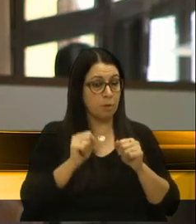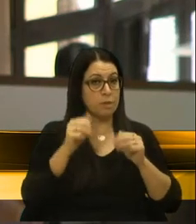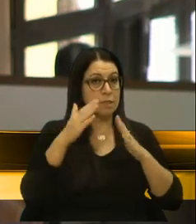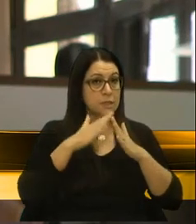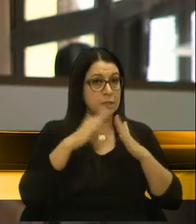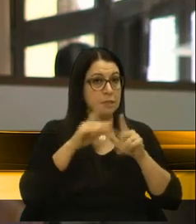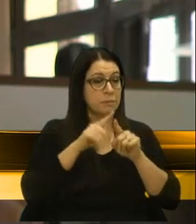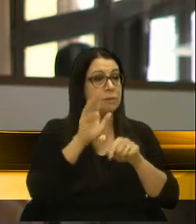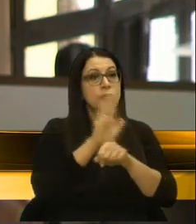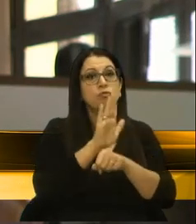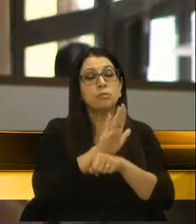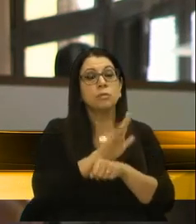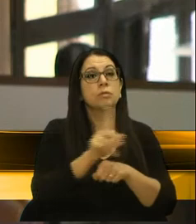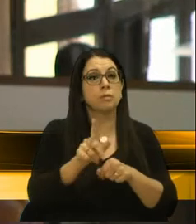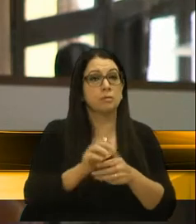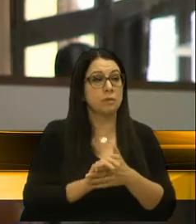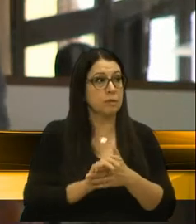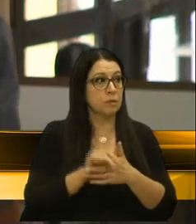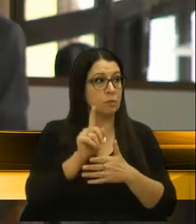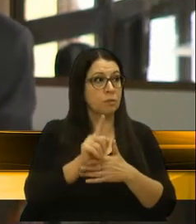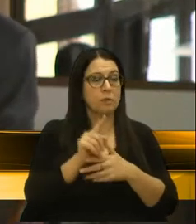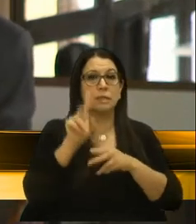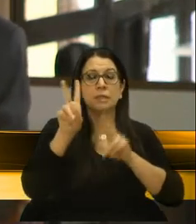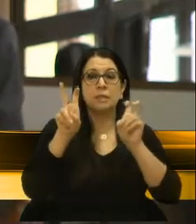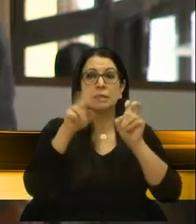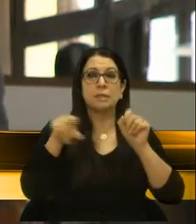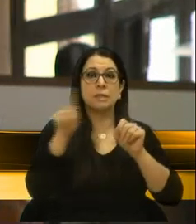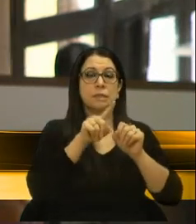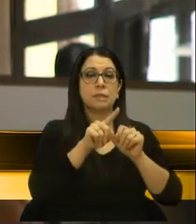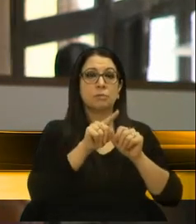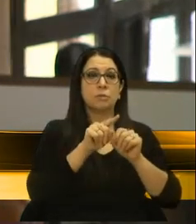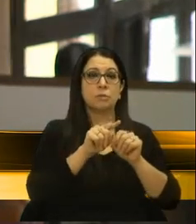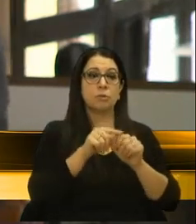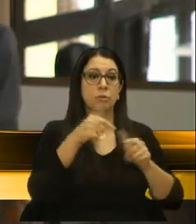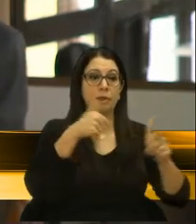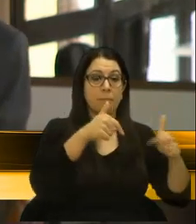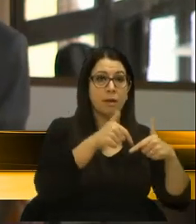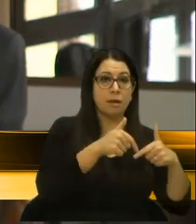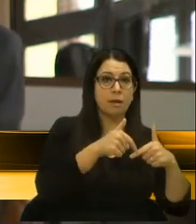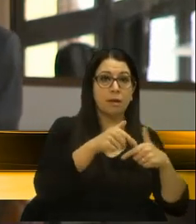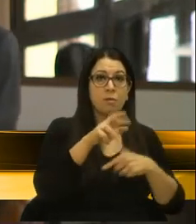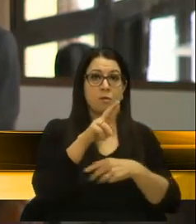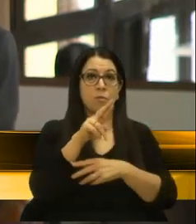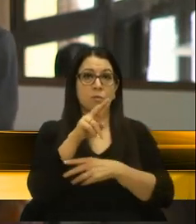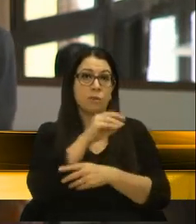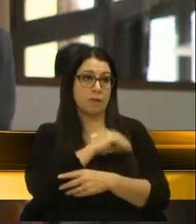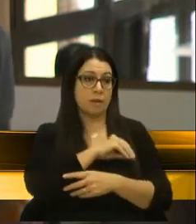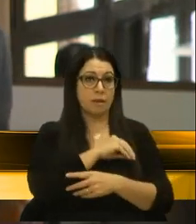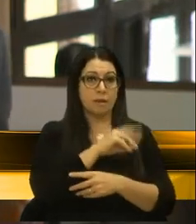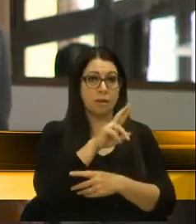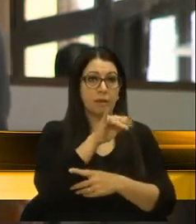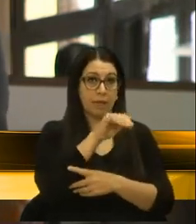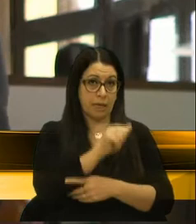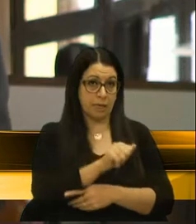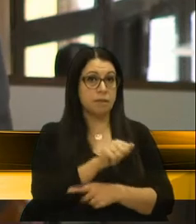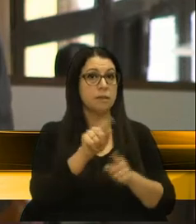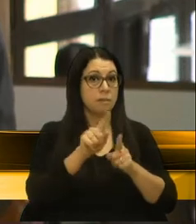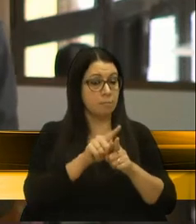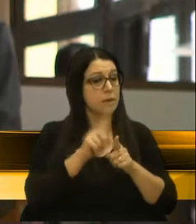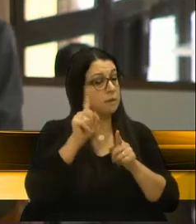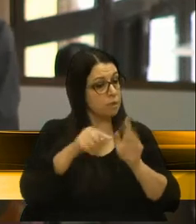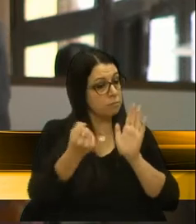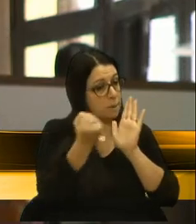estar contribuindo com essa temática da geração de trabalho e renda, que, inclusive, reconhecidamente é um